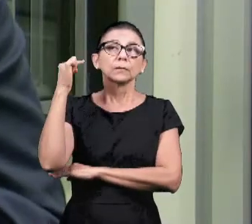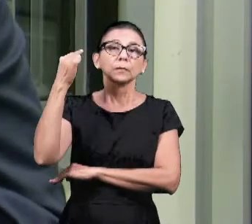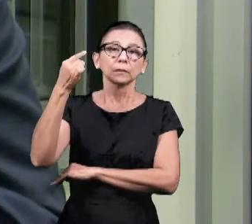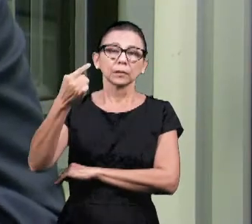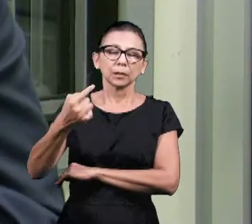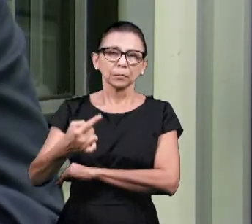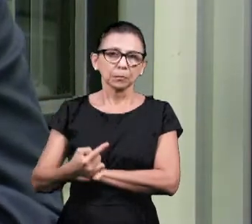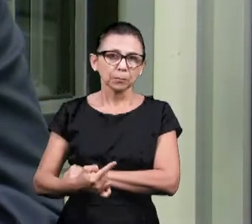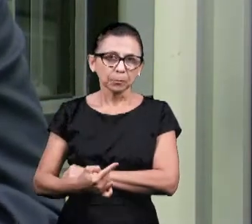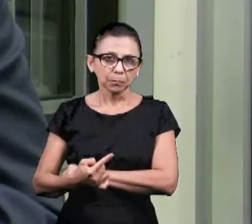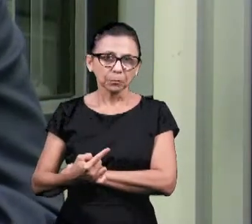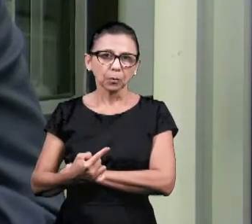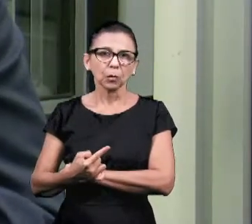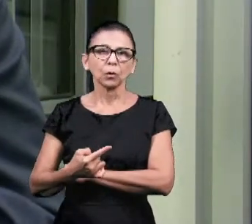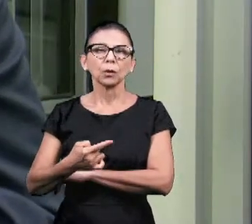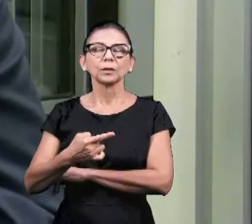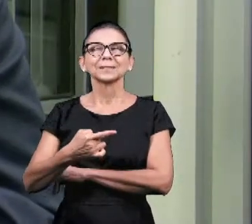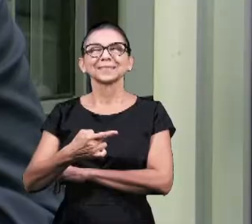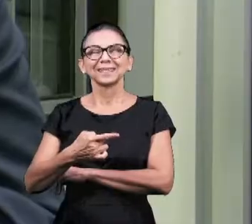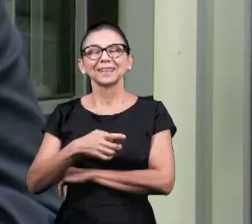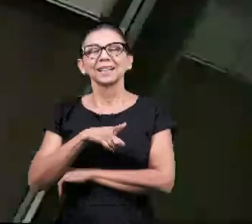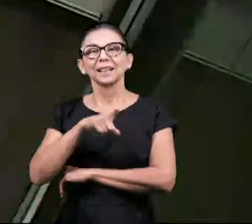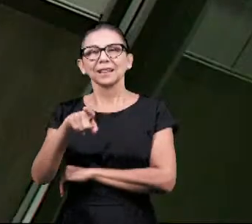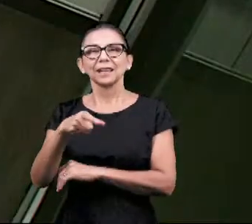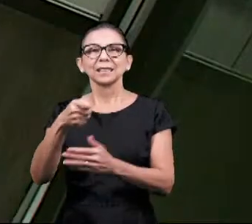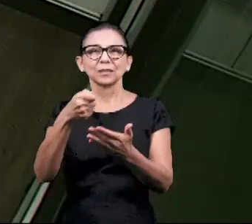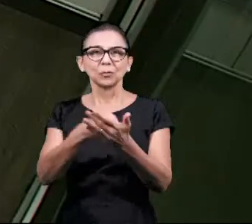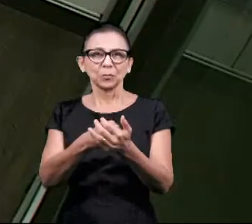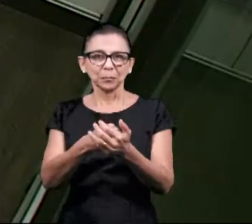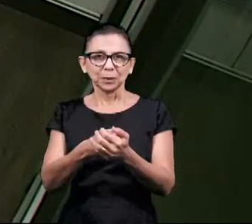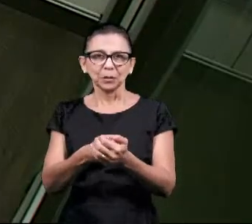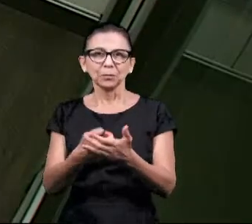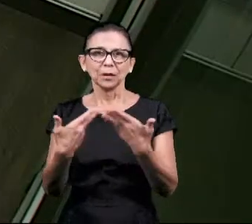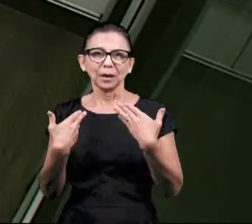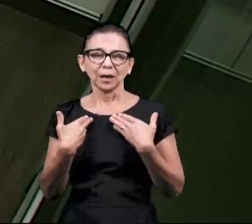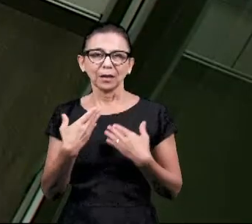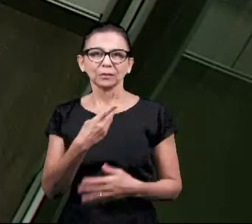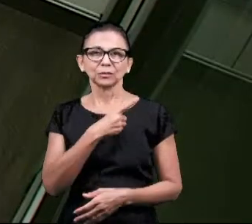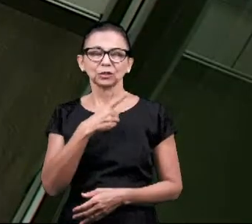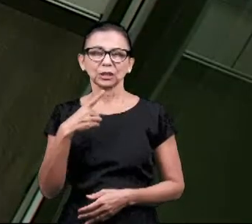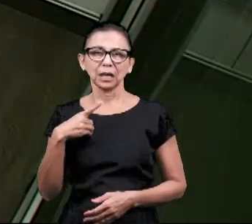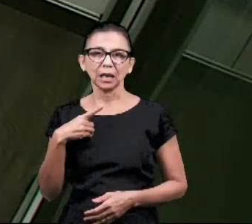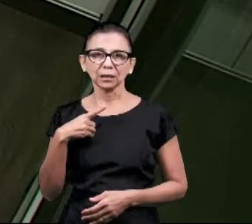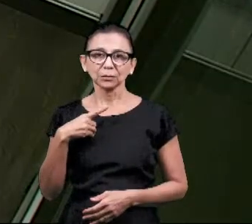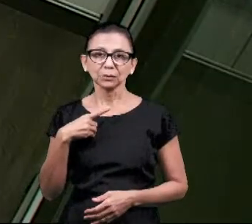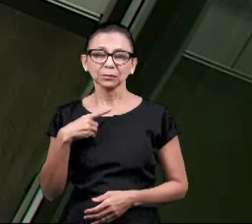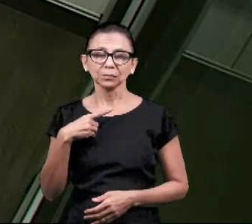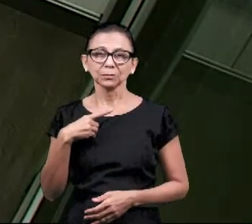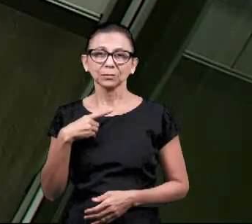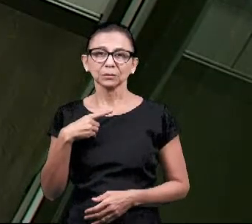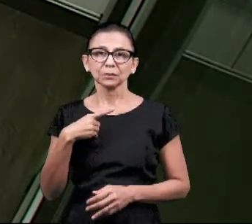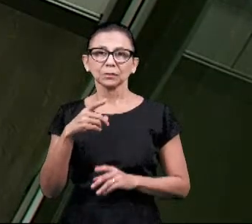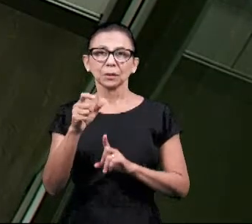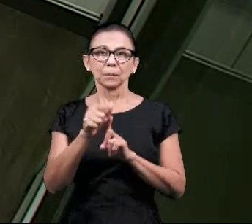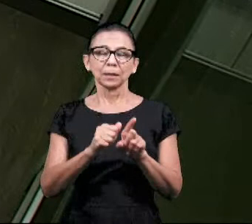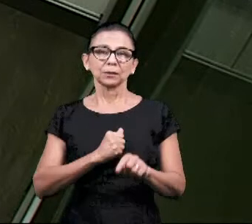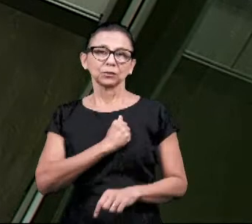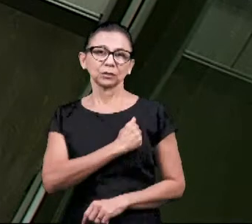sonho, depois que o senhor me deu essa bênção no meu diaconato. Foi em agosto de 1987. E foi muito próximo ali, mesmo